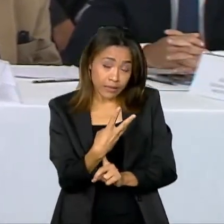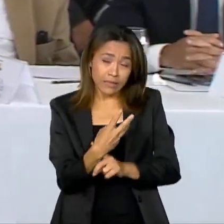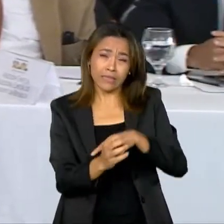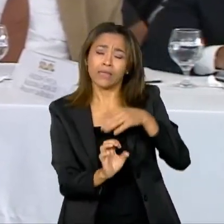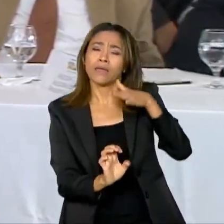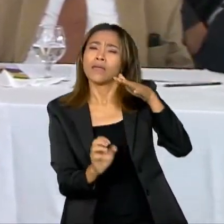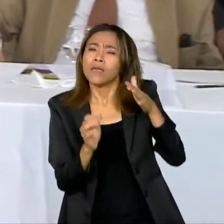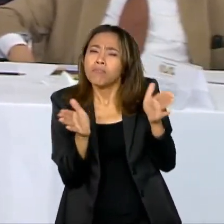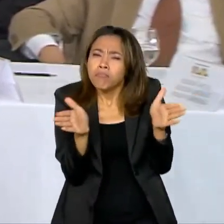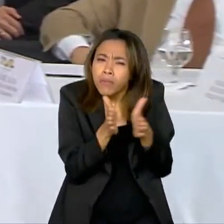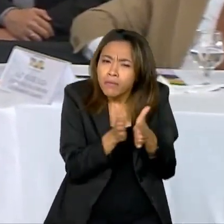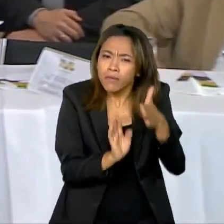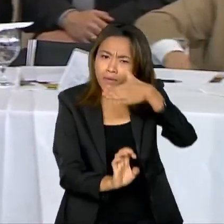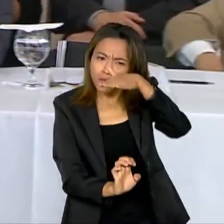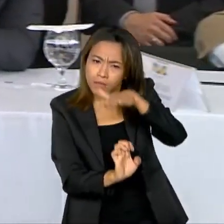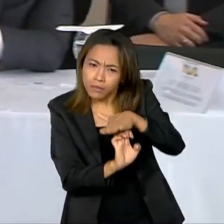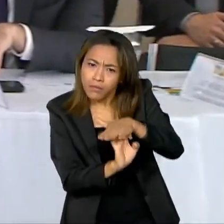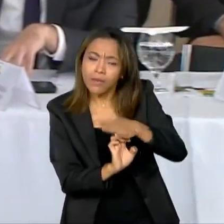médias indústrias